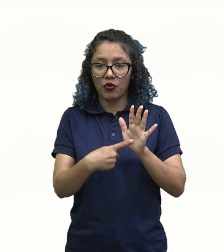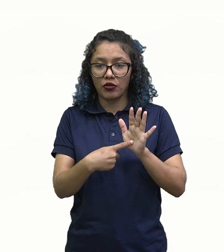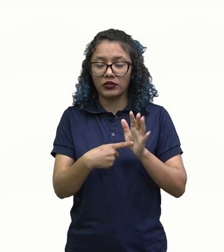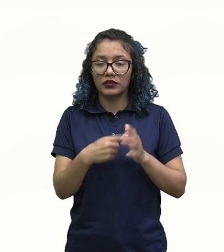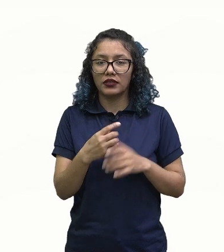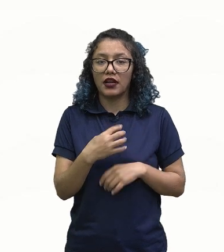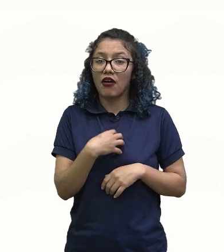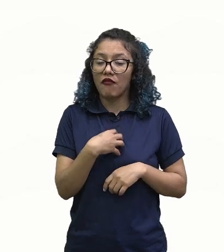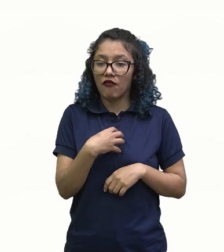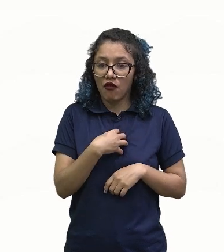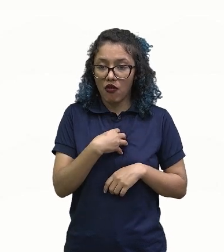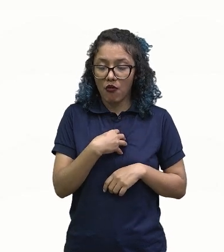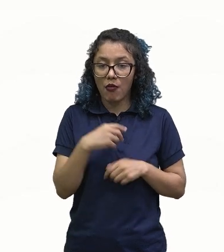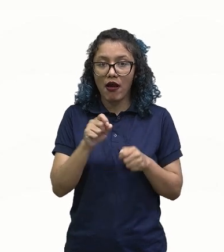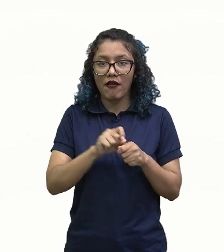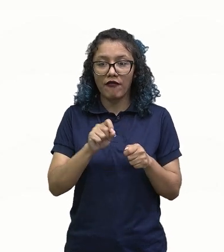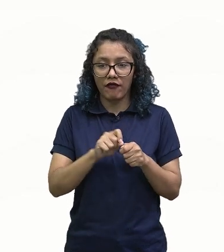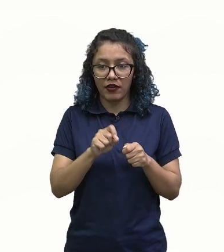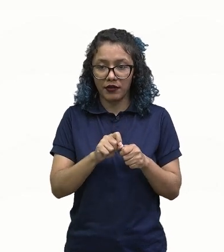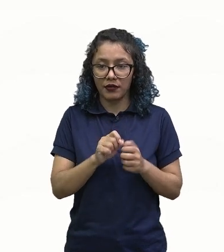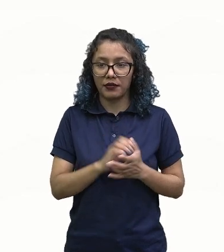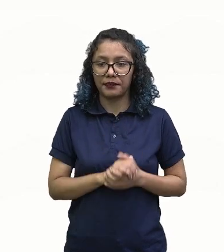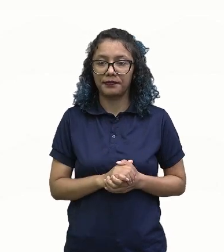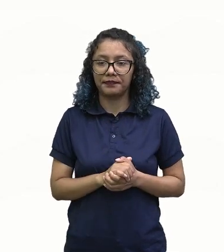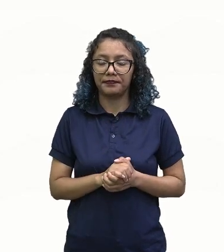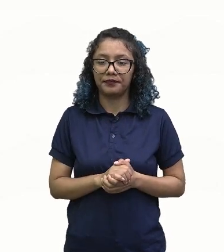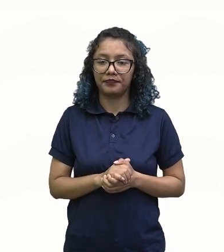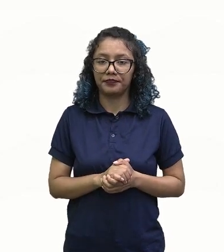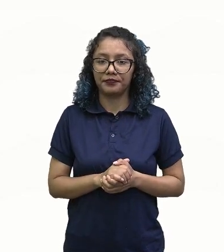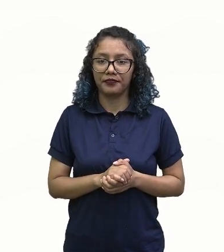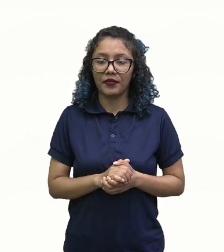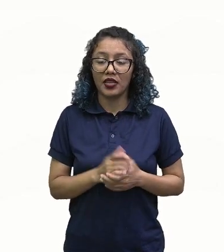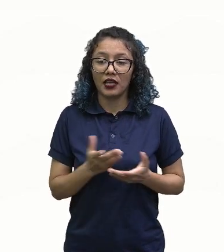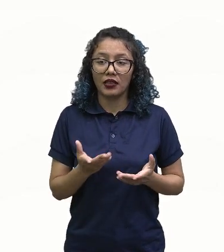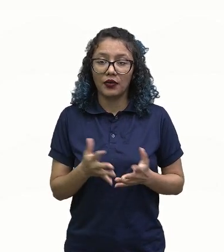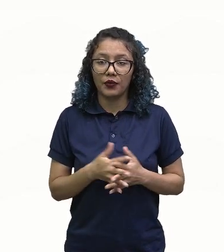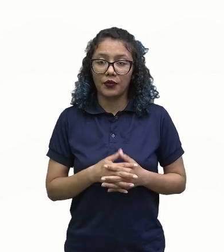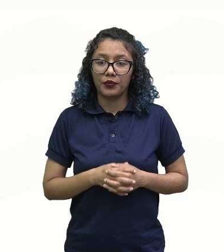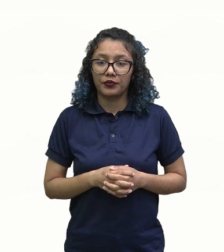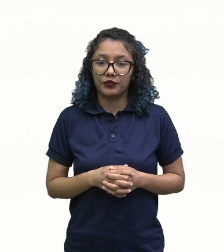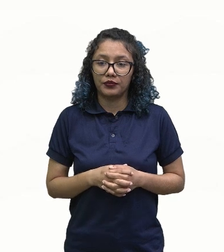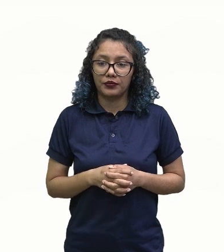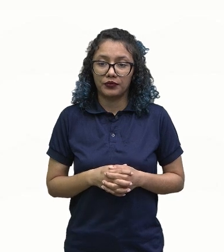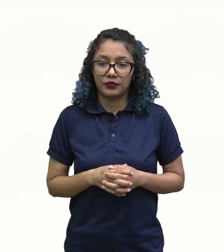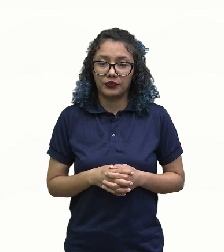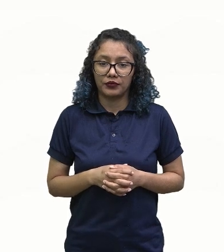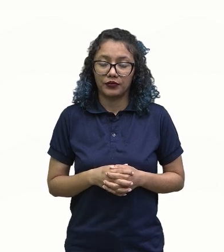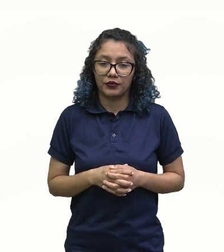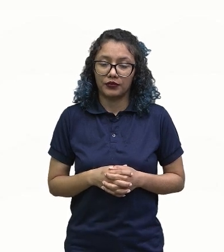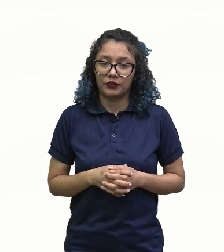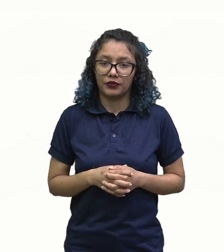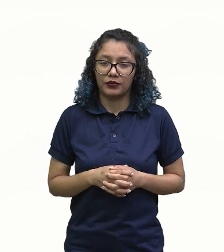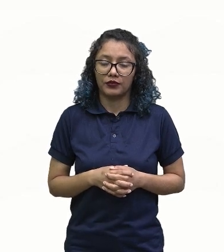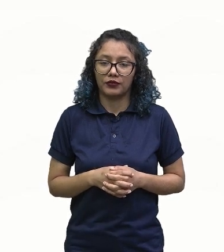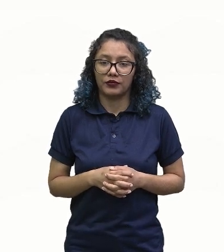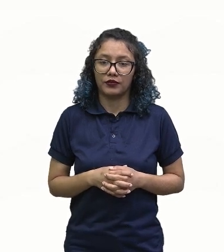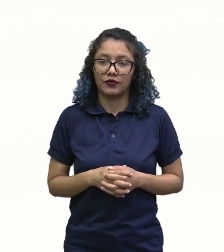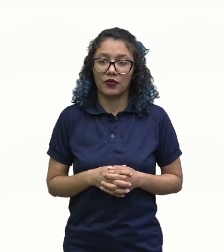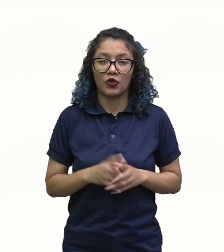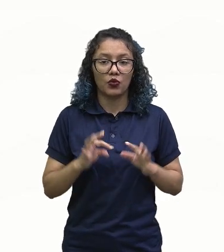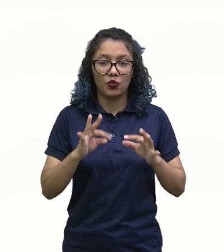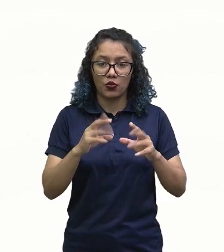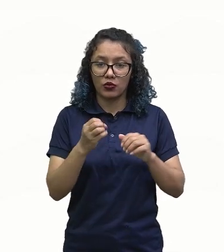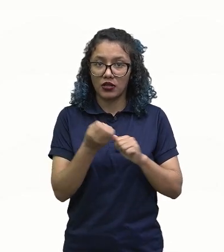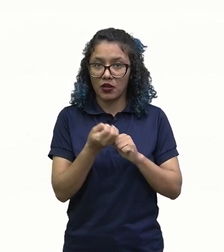maneira, esse algo foi feito. Então, observe que em todas essas